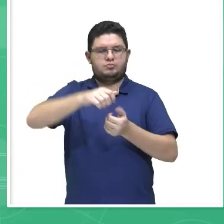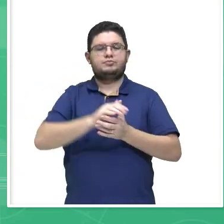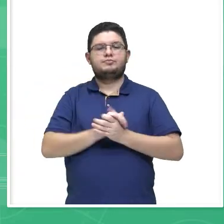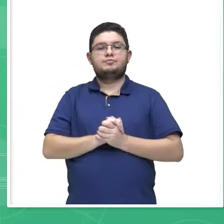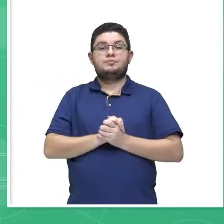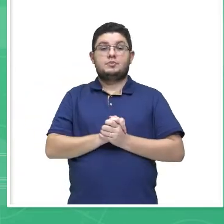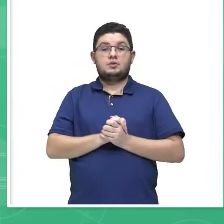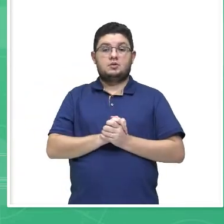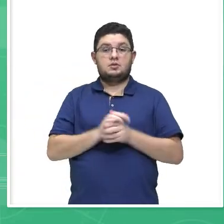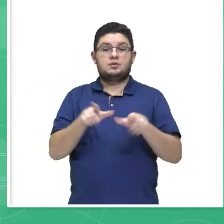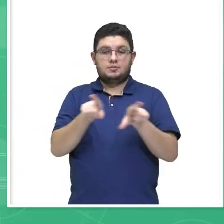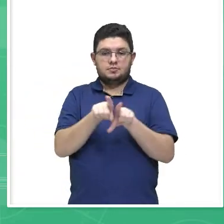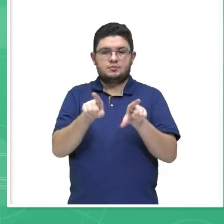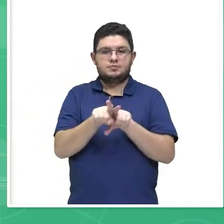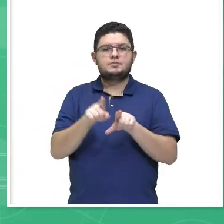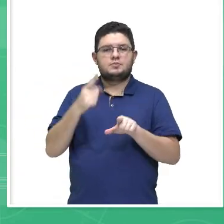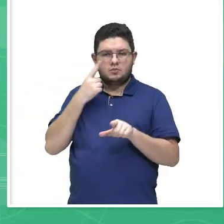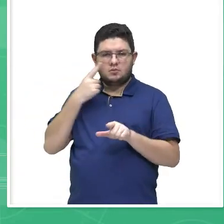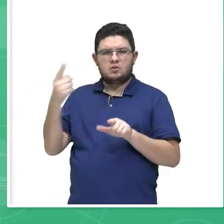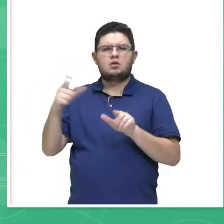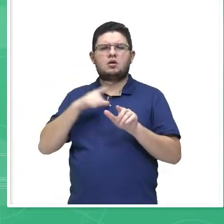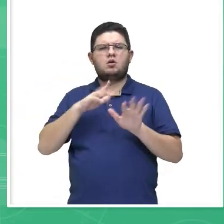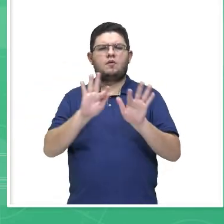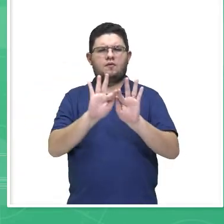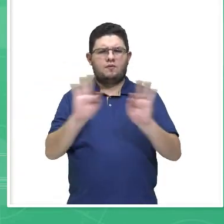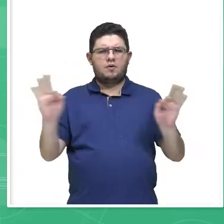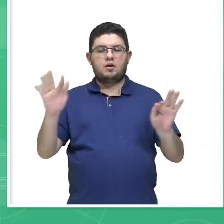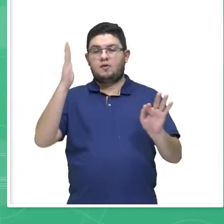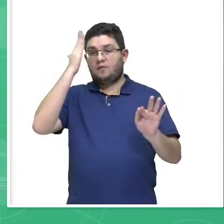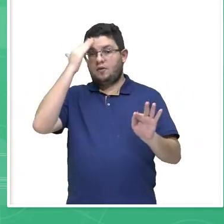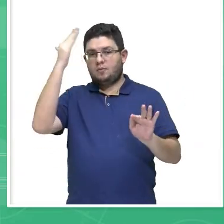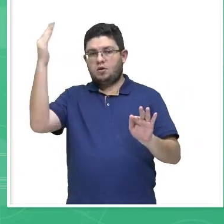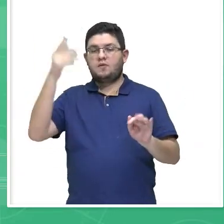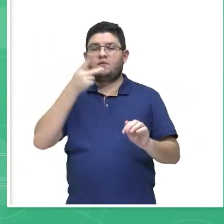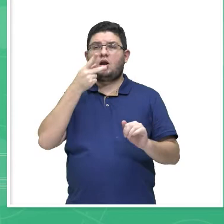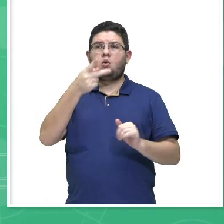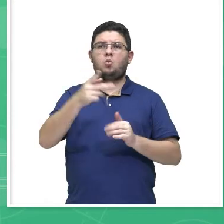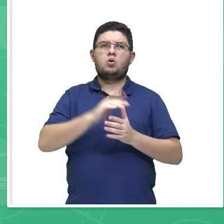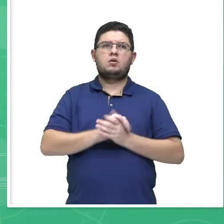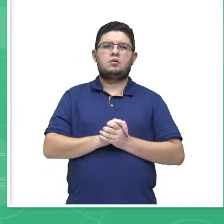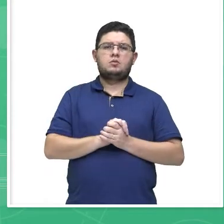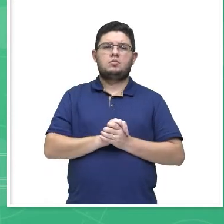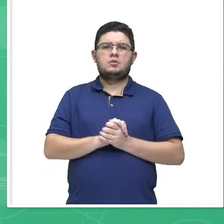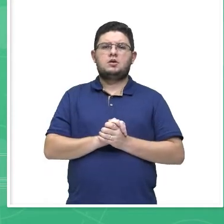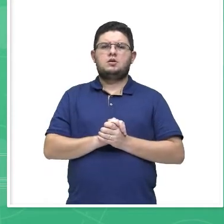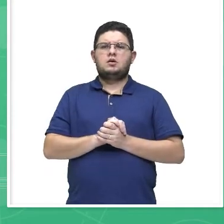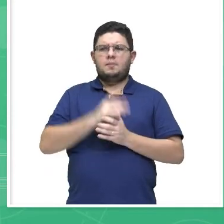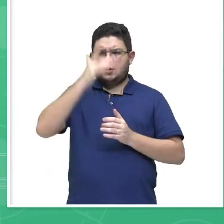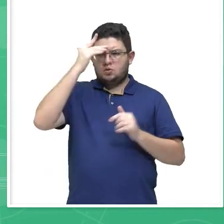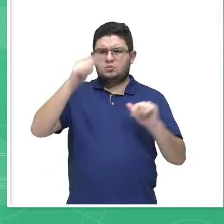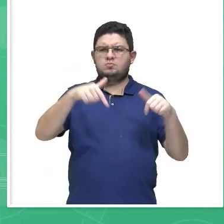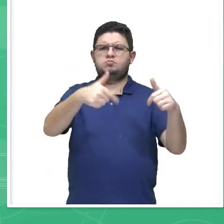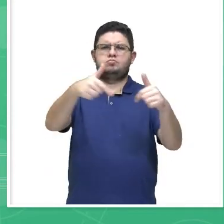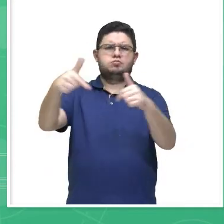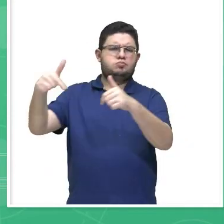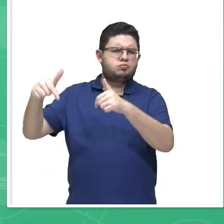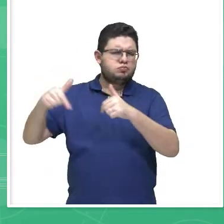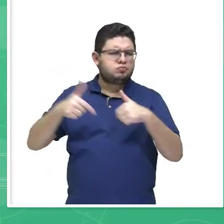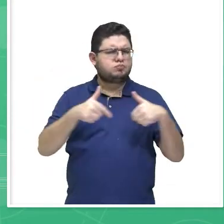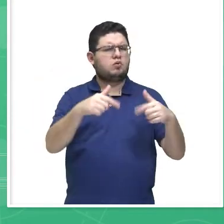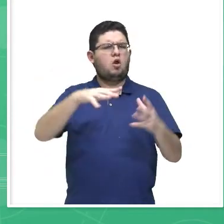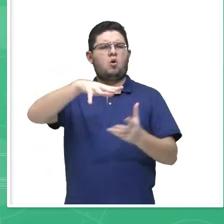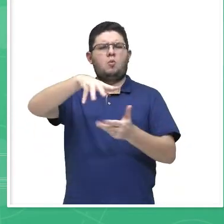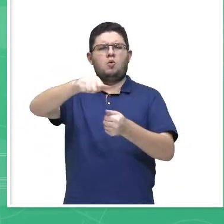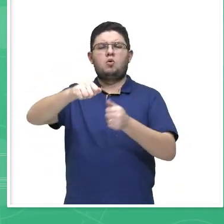final deste livro que fica muito famosa. Ele diz: operários do mundo, univos. Ou